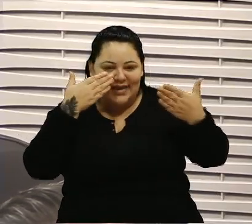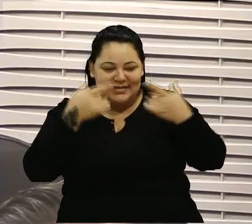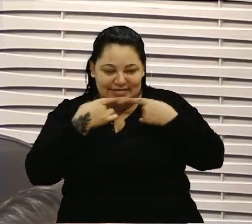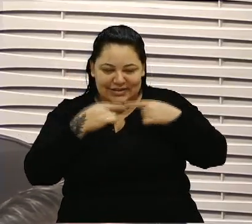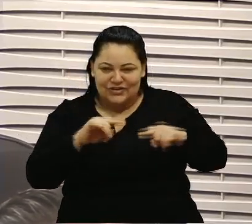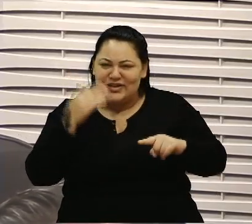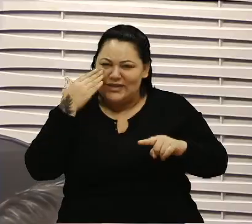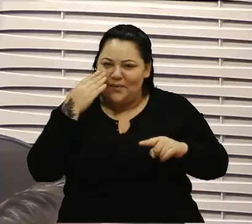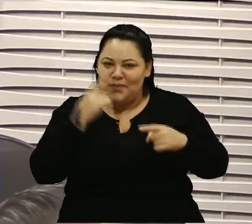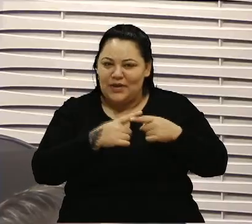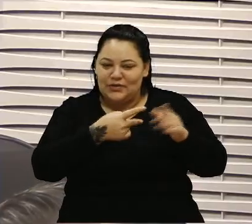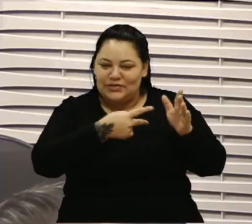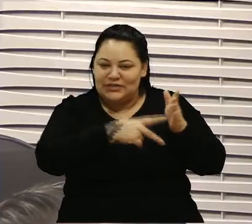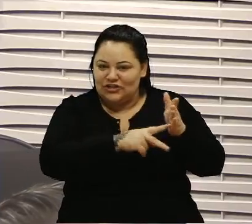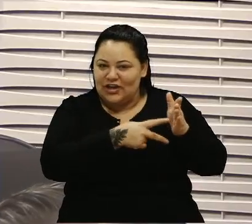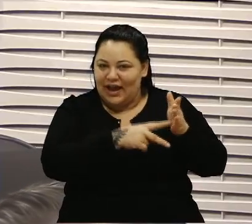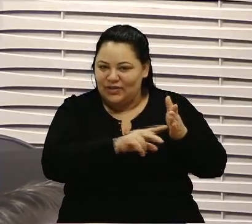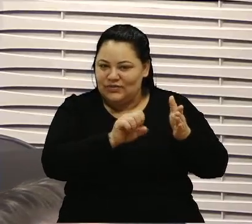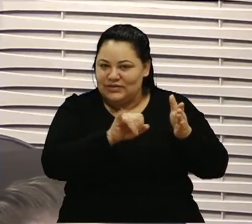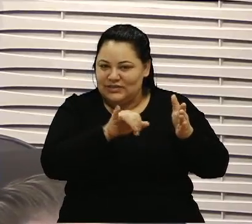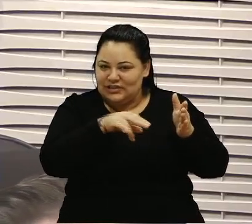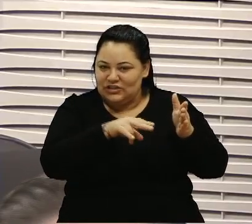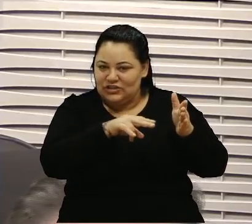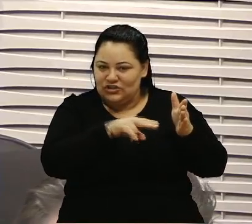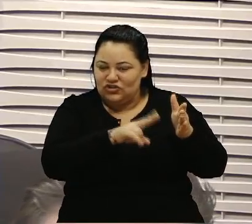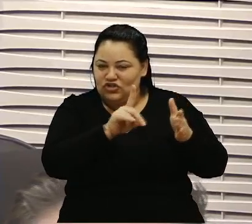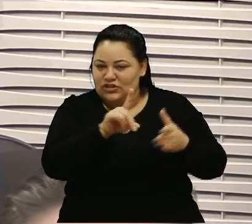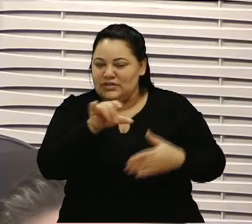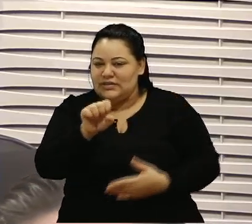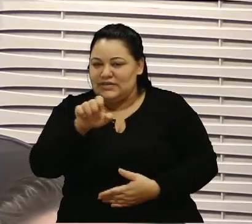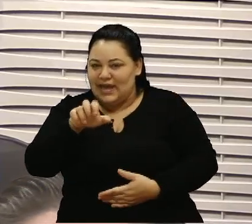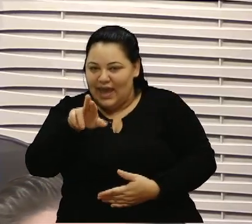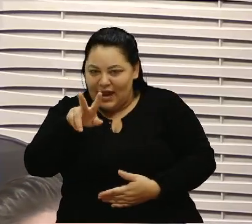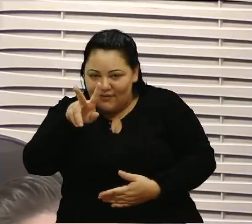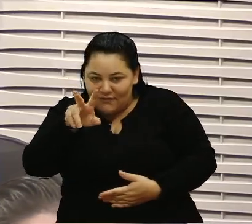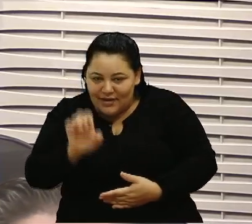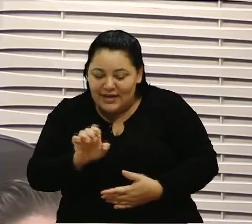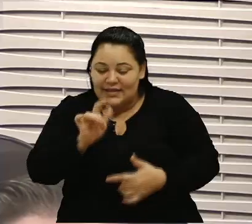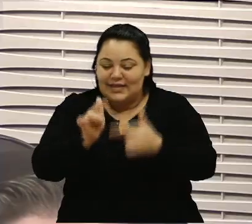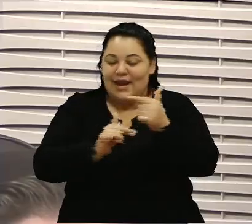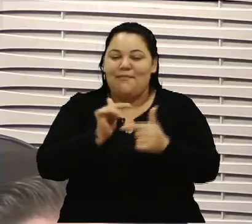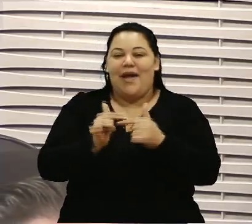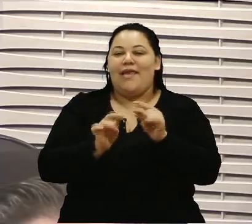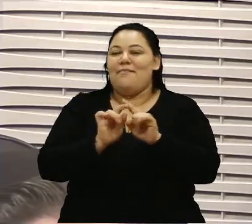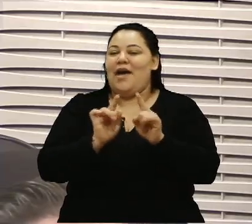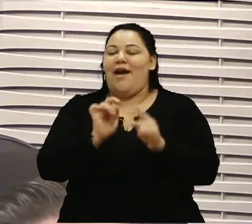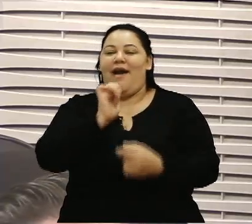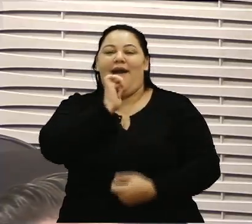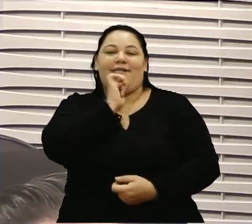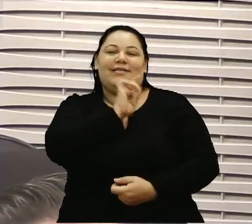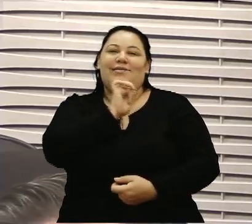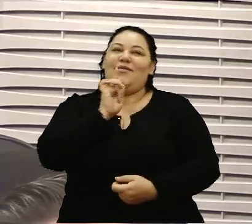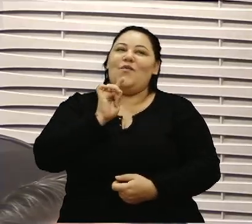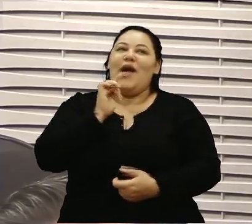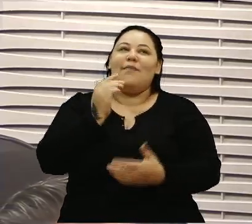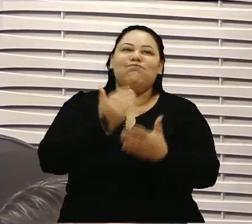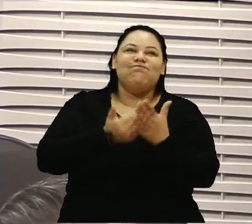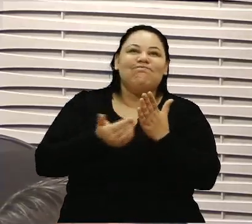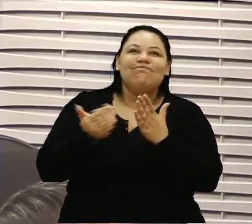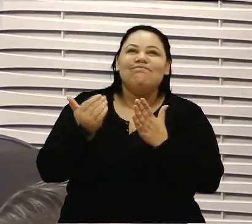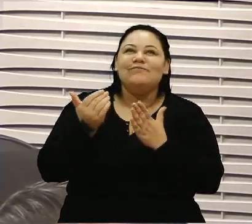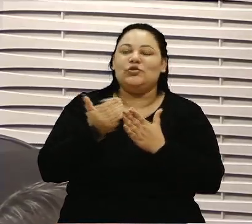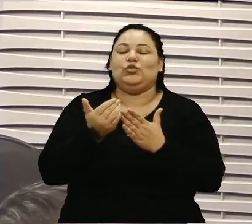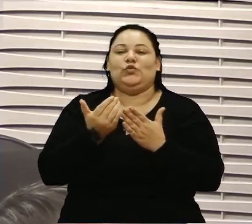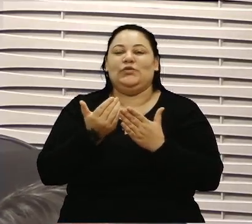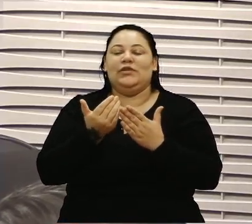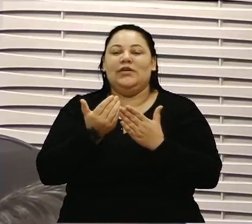sindicato, o Sindicerv, ele trabalha muito em cima desse quesito, mas não é suficiente também. Acho que é uma união de esforços. Por quê? Onde